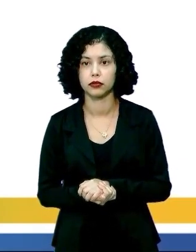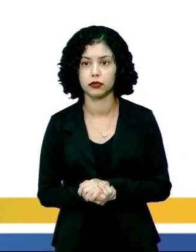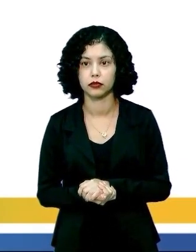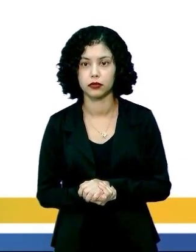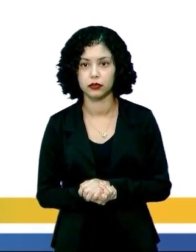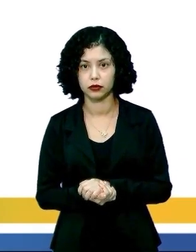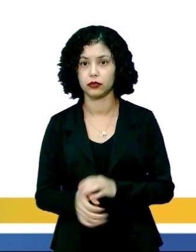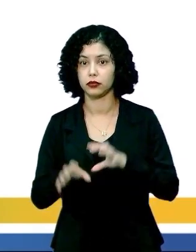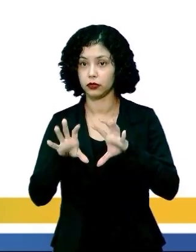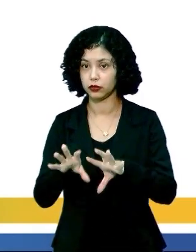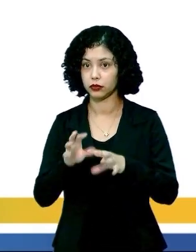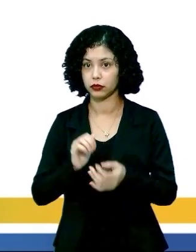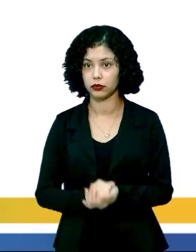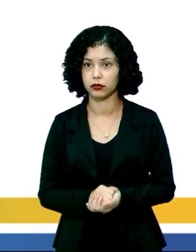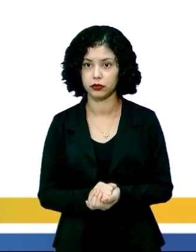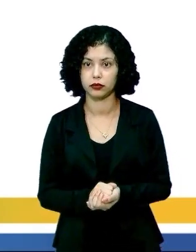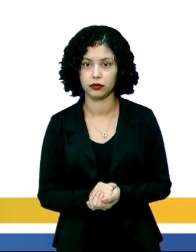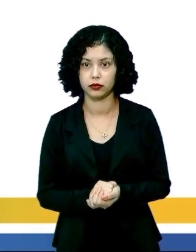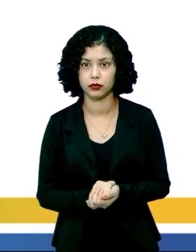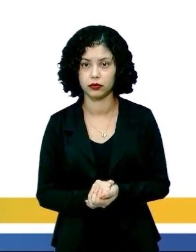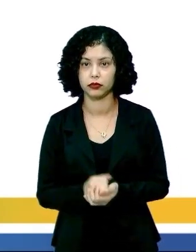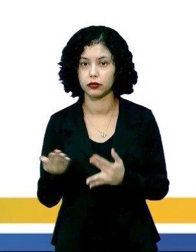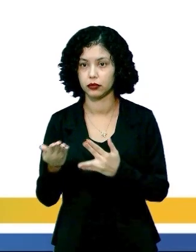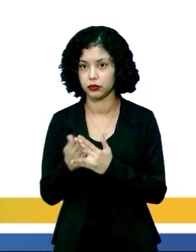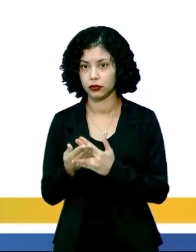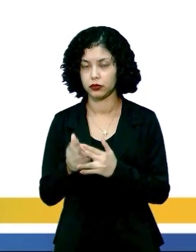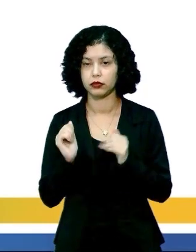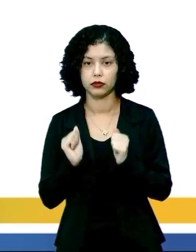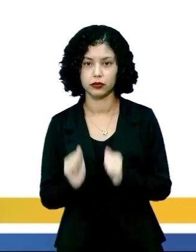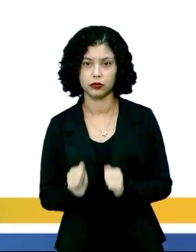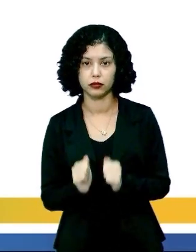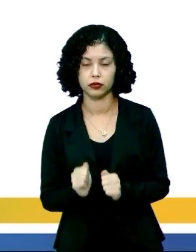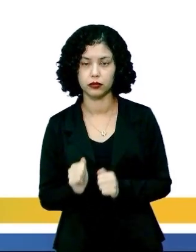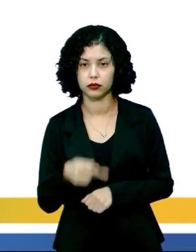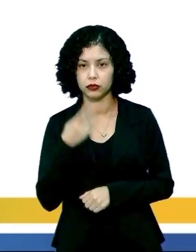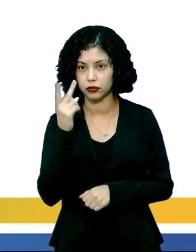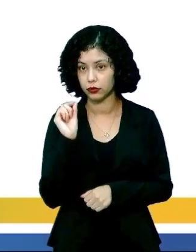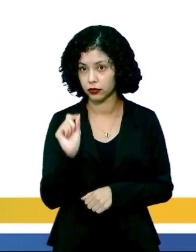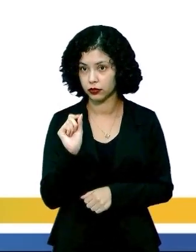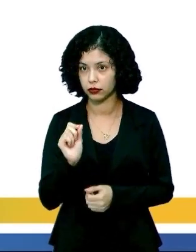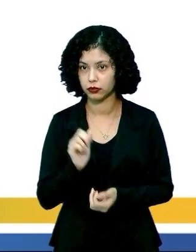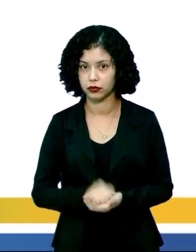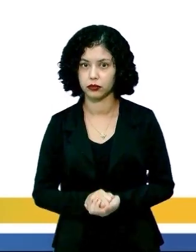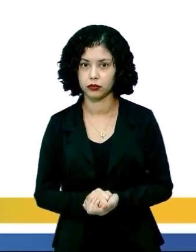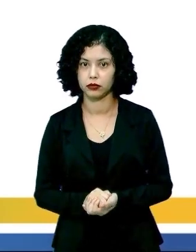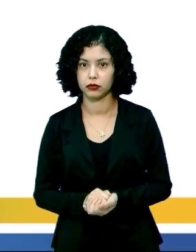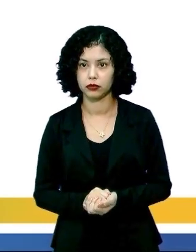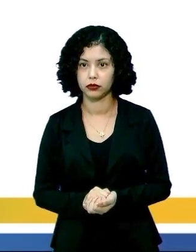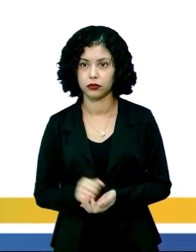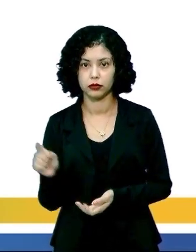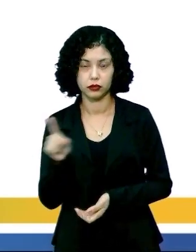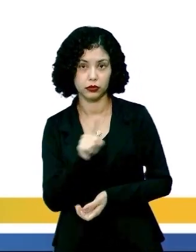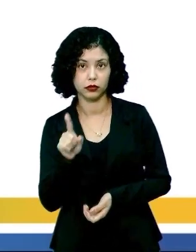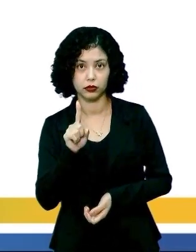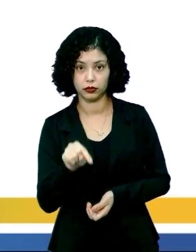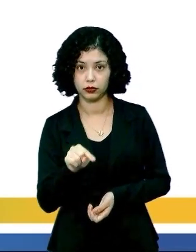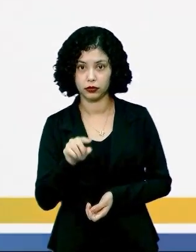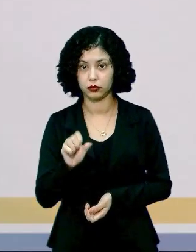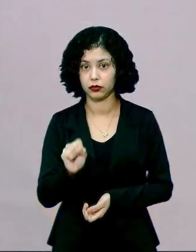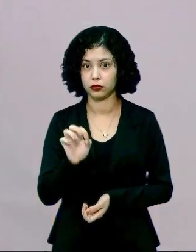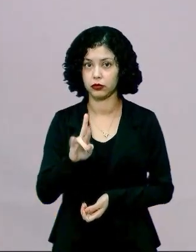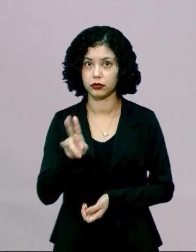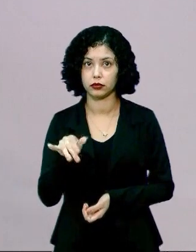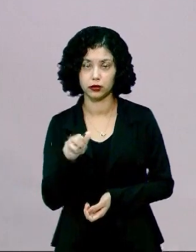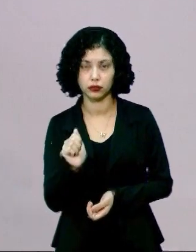domínio. Sendo assim, para esse intervalo, podemos afirmar que essa função não é